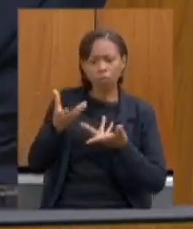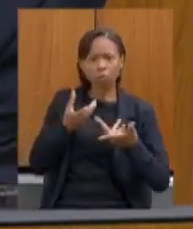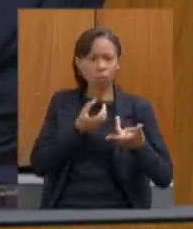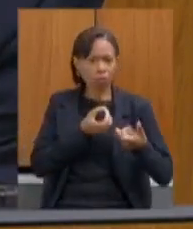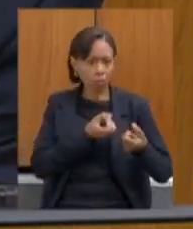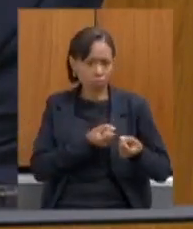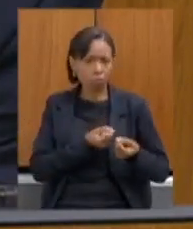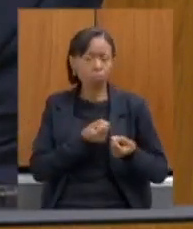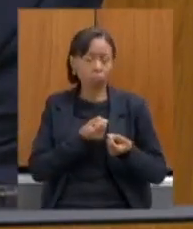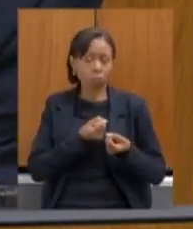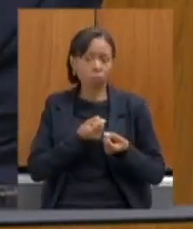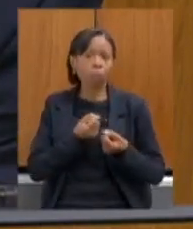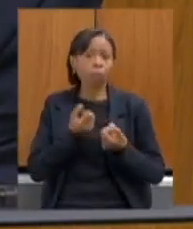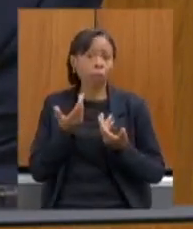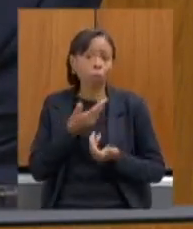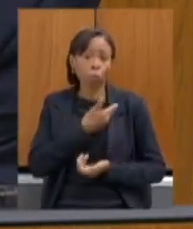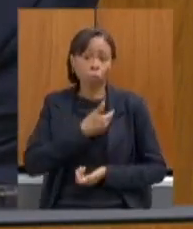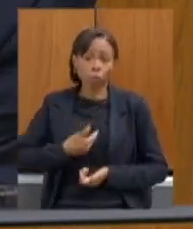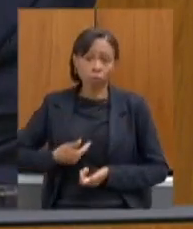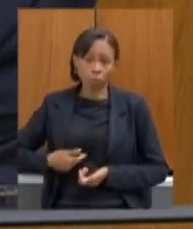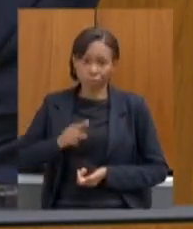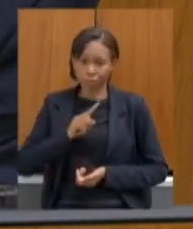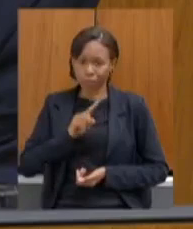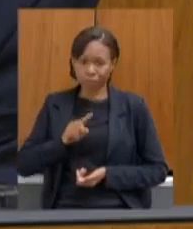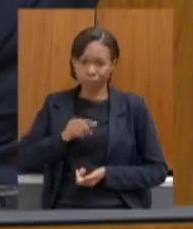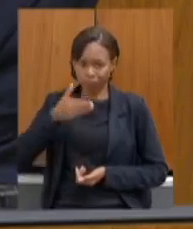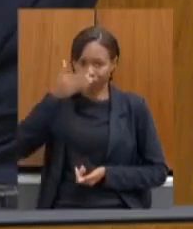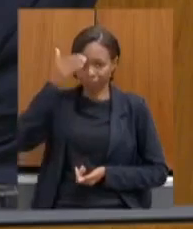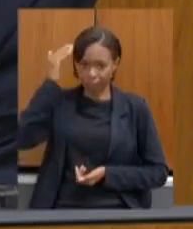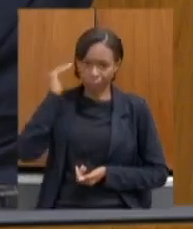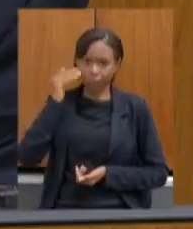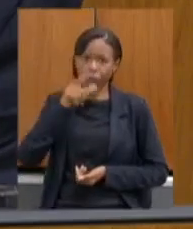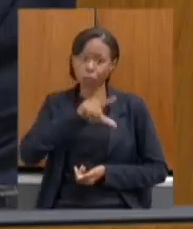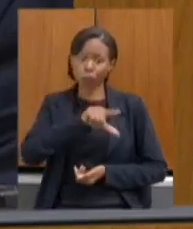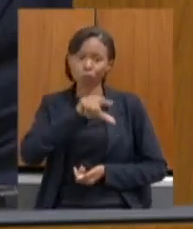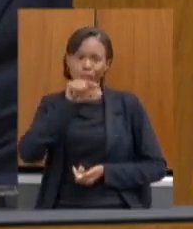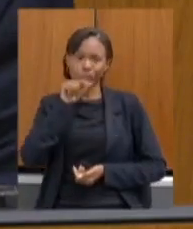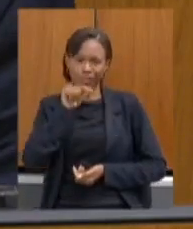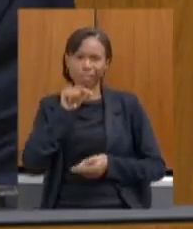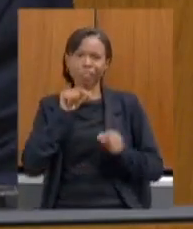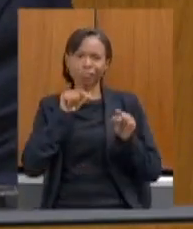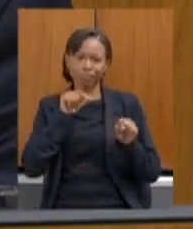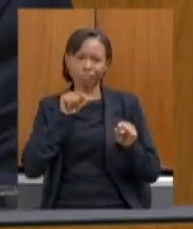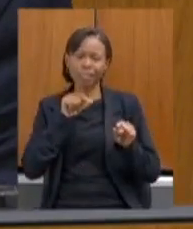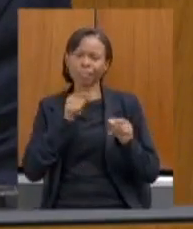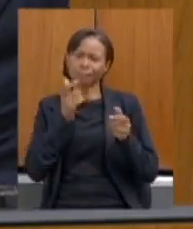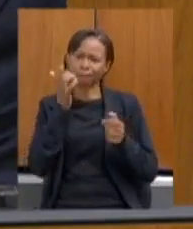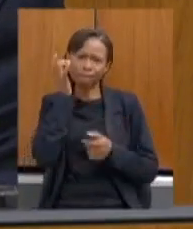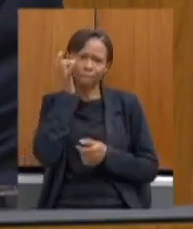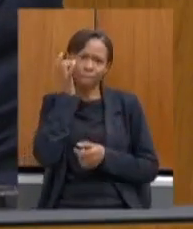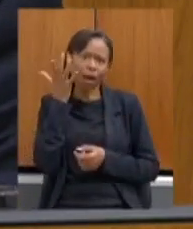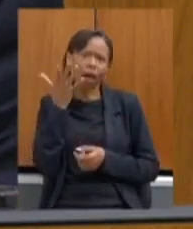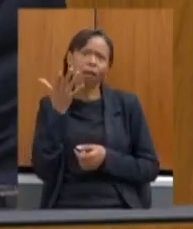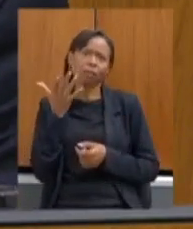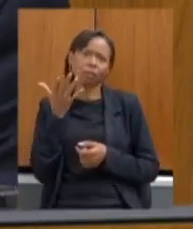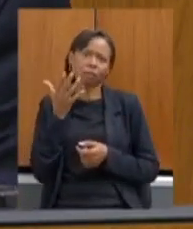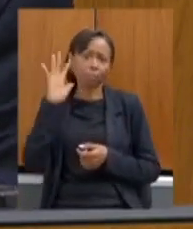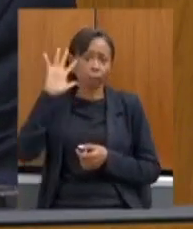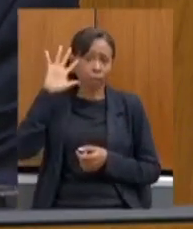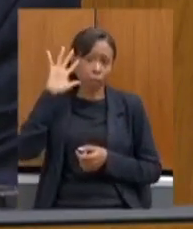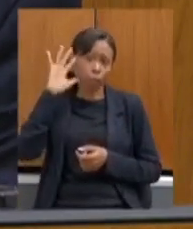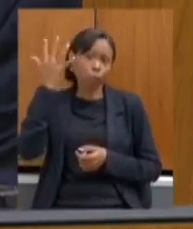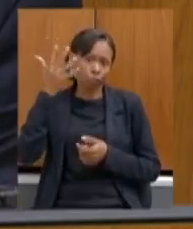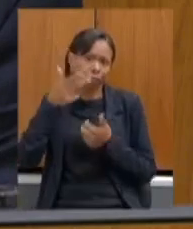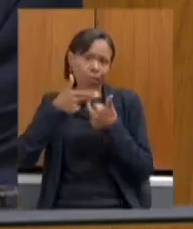o governador Zema escolheu uma pessoa realmente de fácil trato que quer resolver as coisas para o nosso Estado.